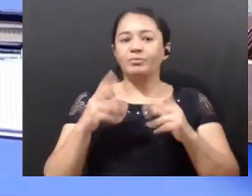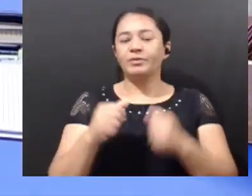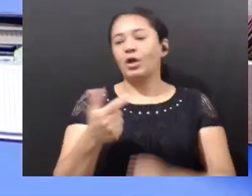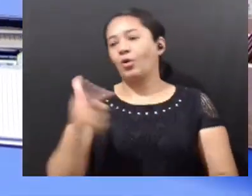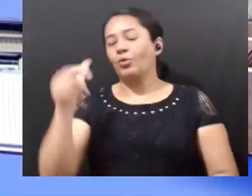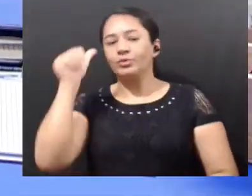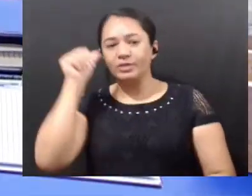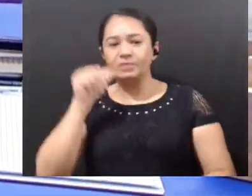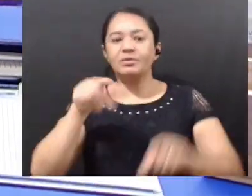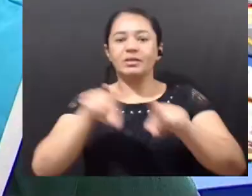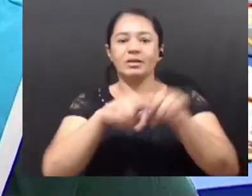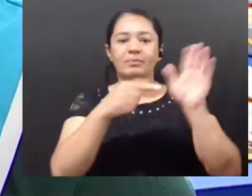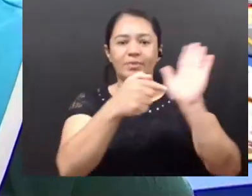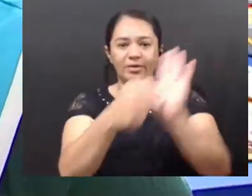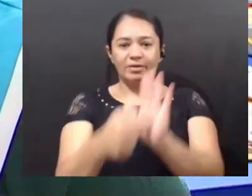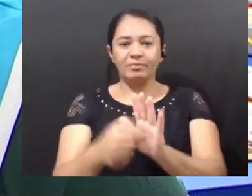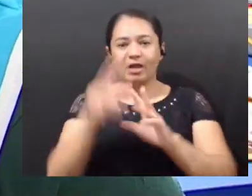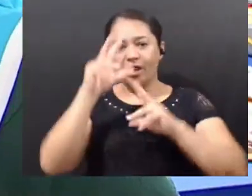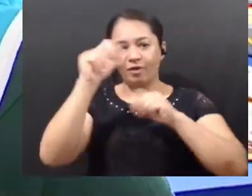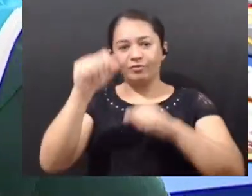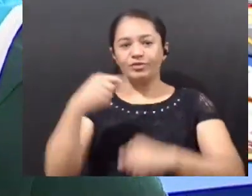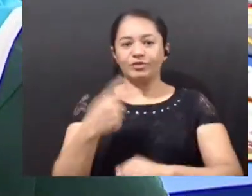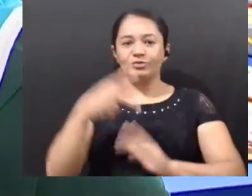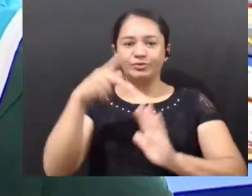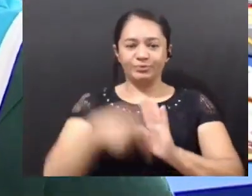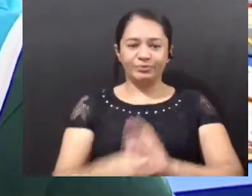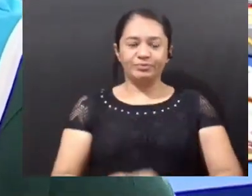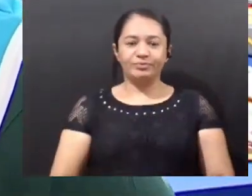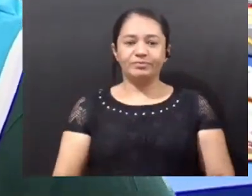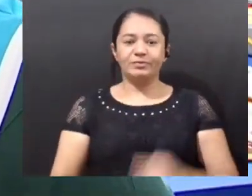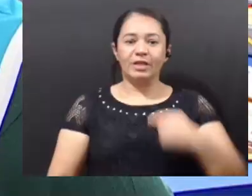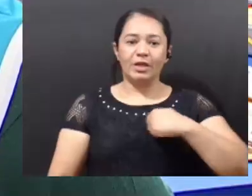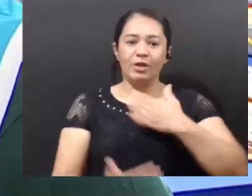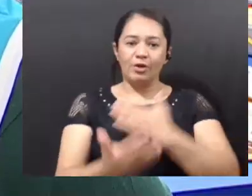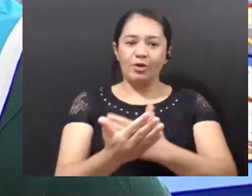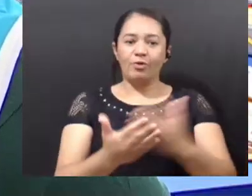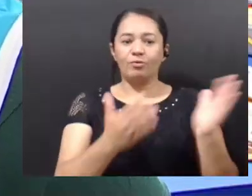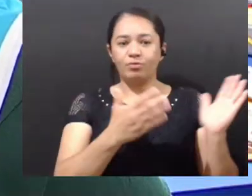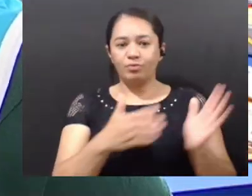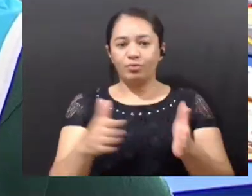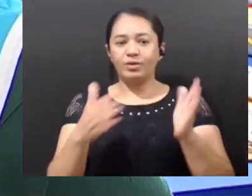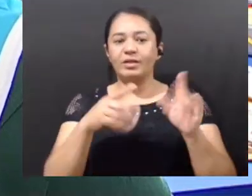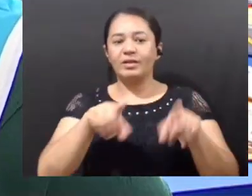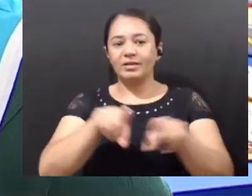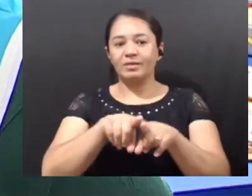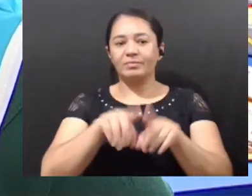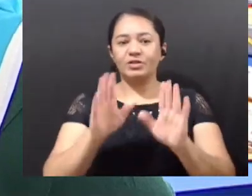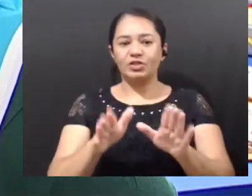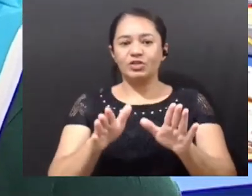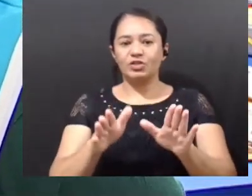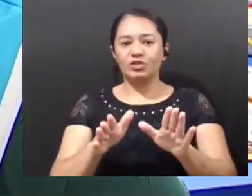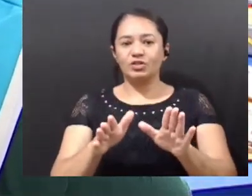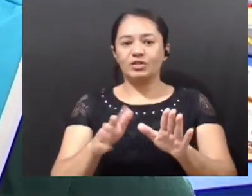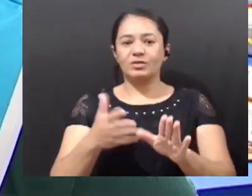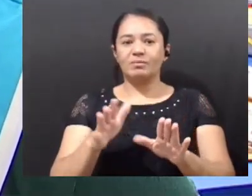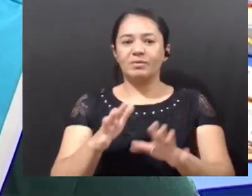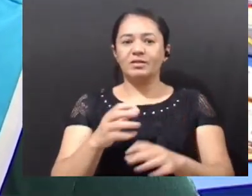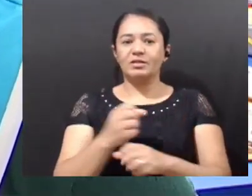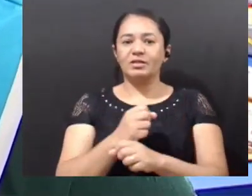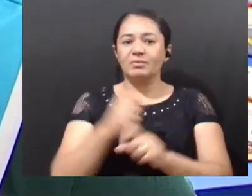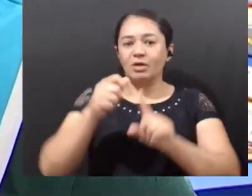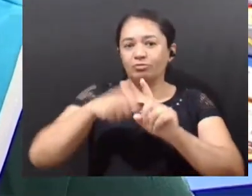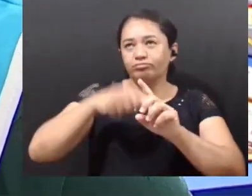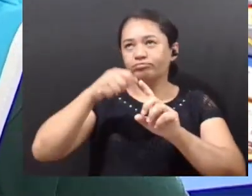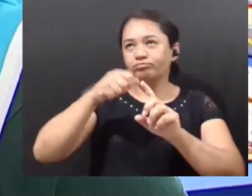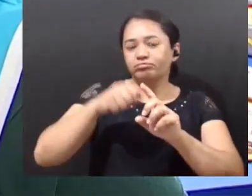a força que é o nosso projeto. Eu comecei a minha produção também faz uns 4 ou 5 meses e aí